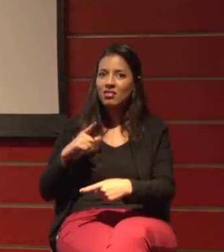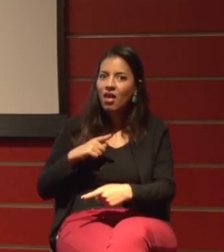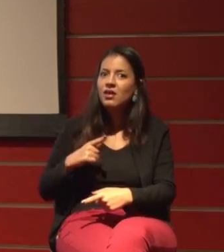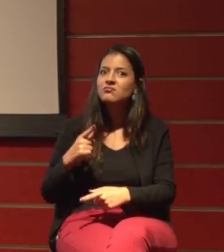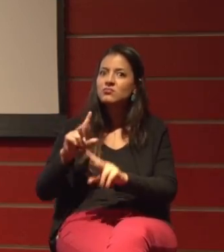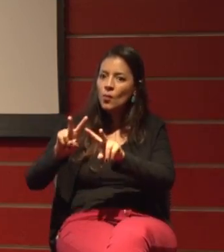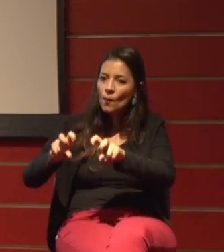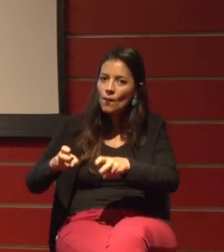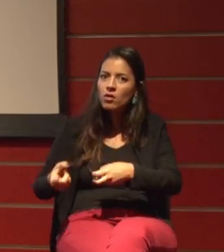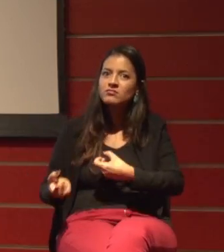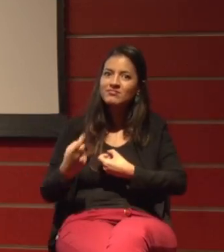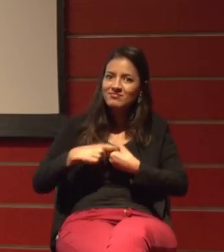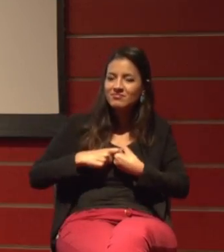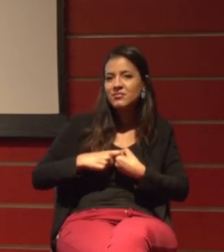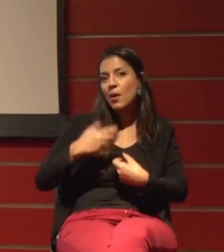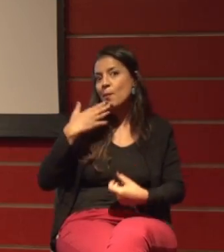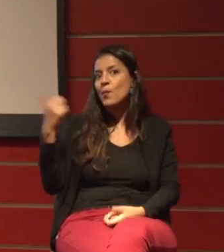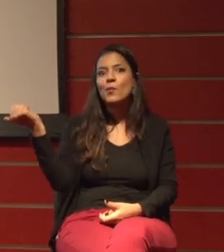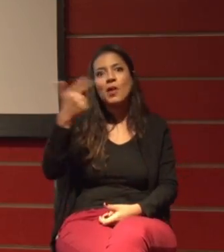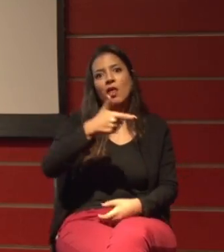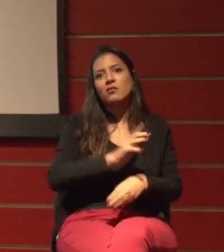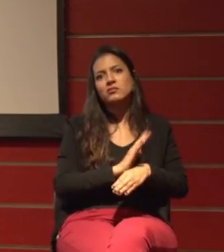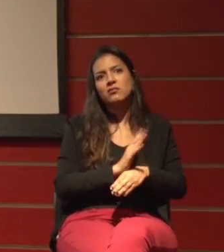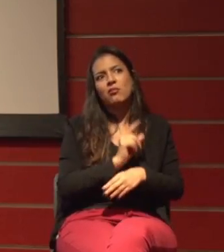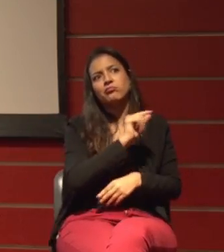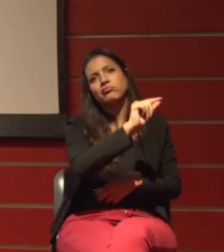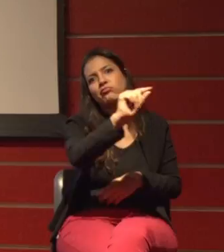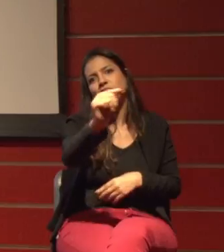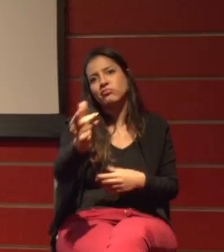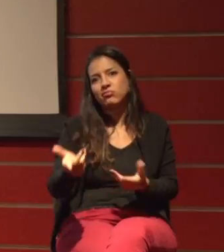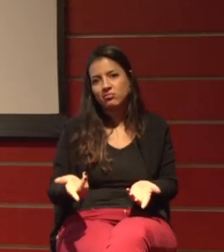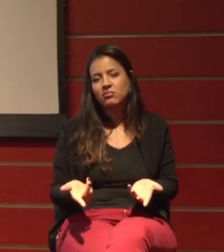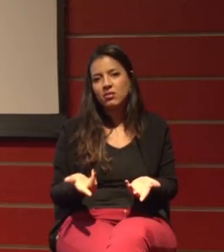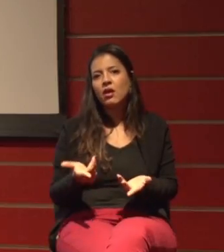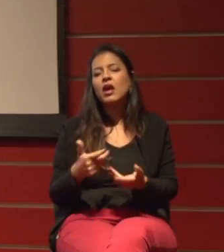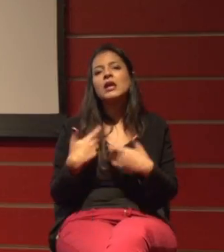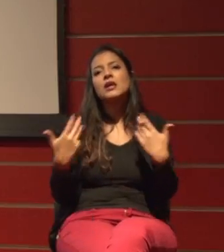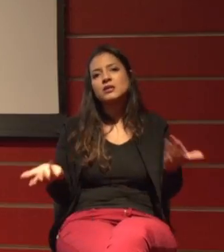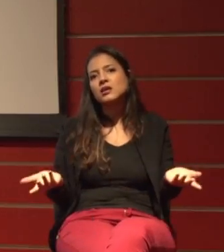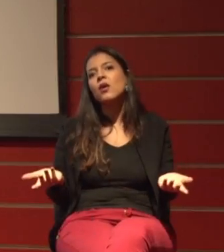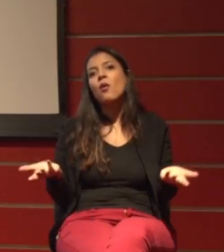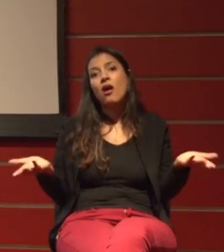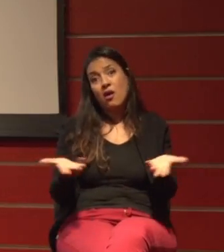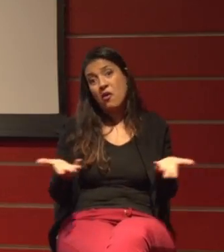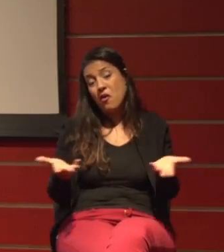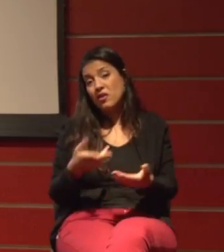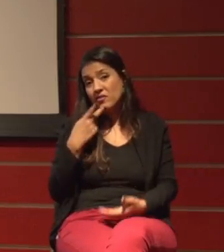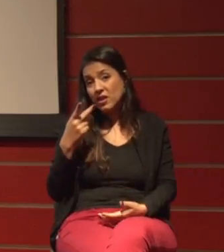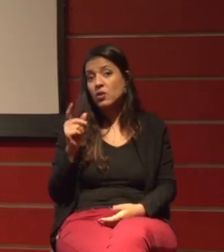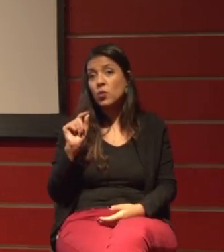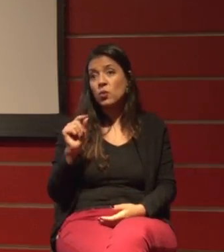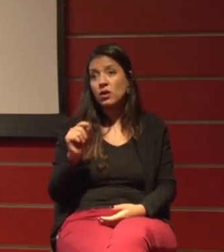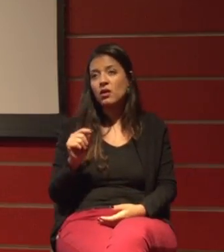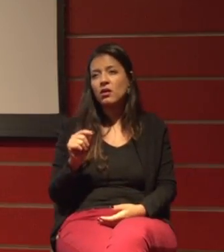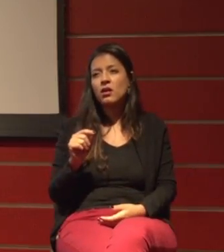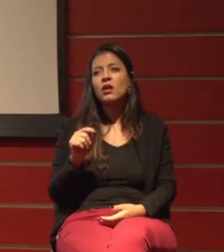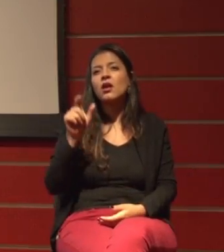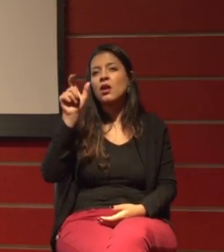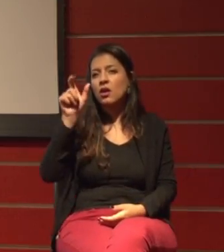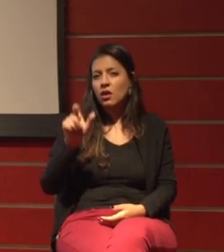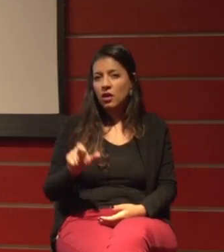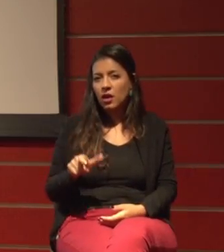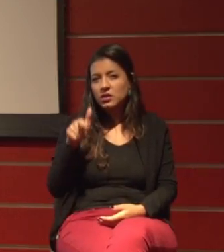trazido é muito maior do que algumas bilheterias E aí a gente também tá falando de uma formação de olhar de espectador